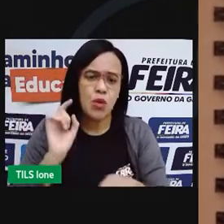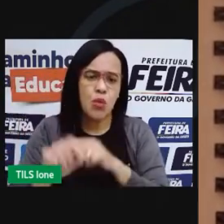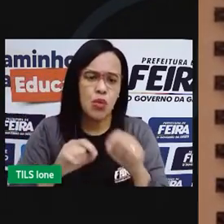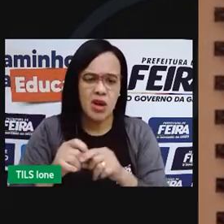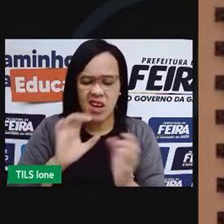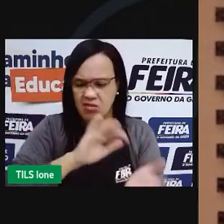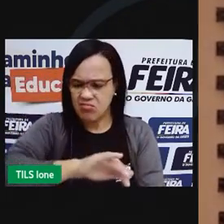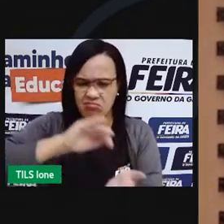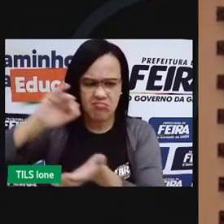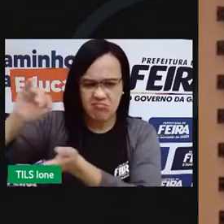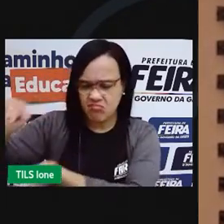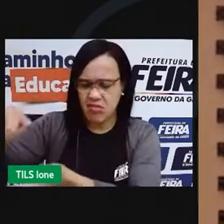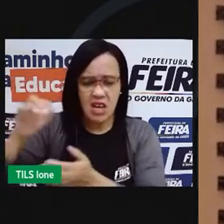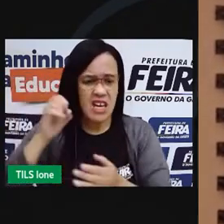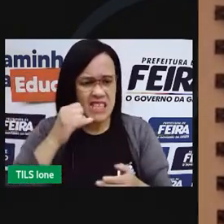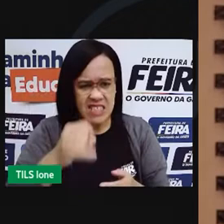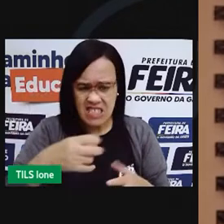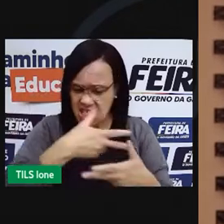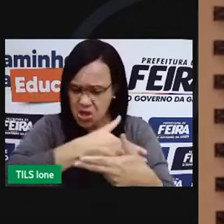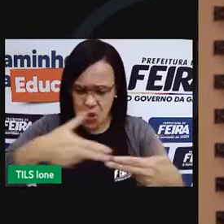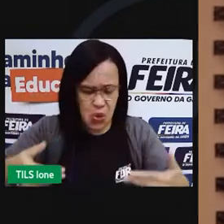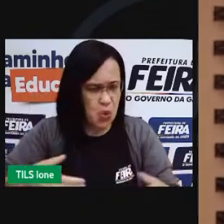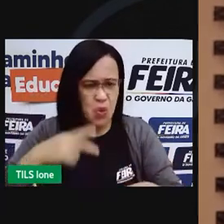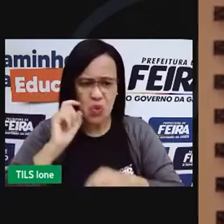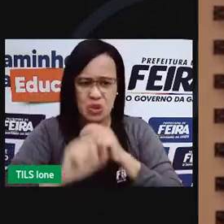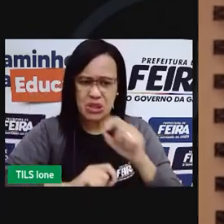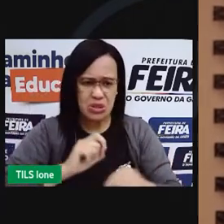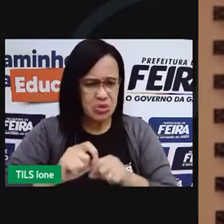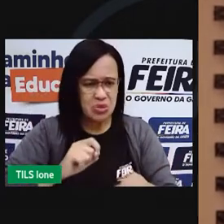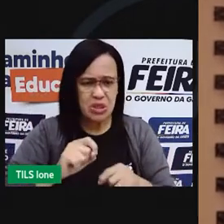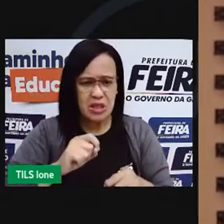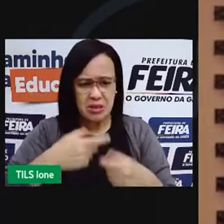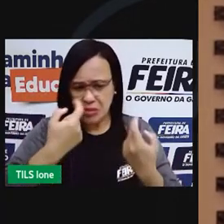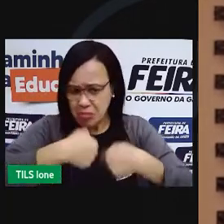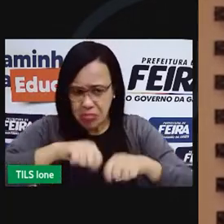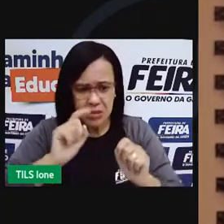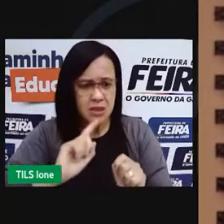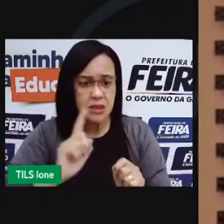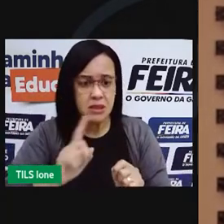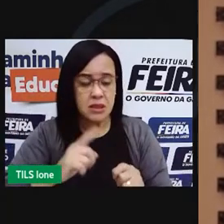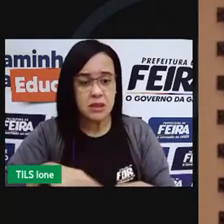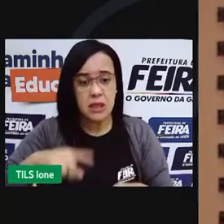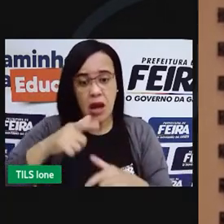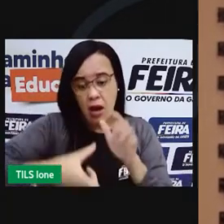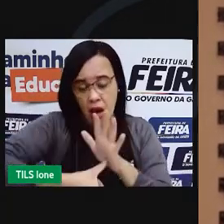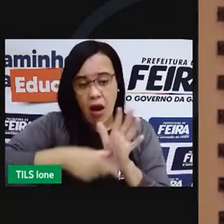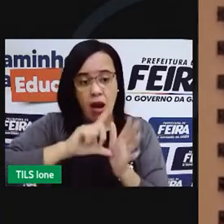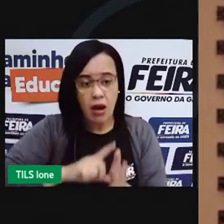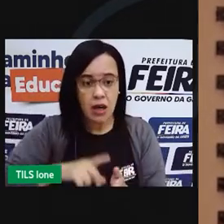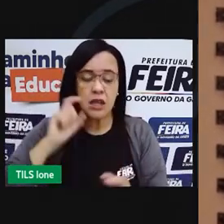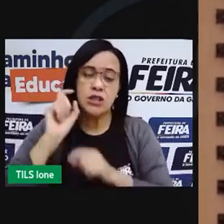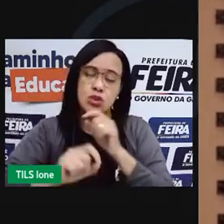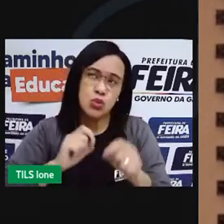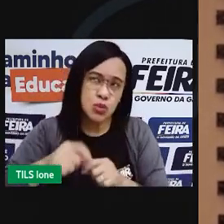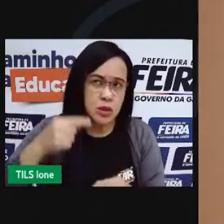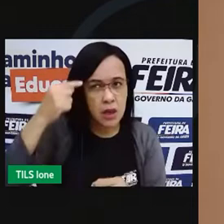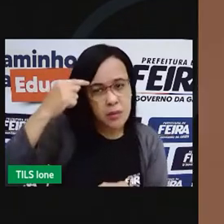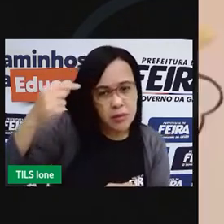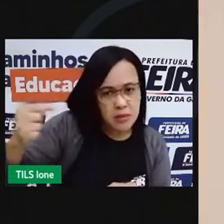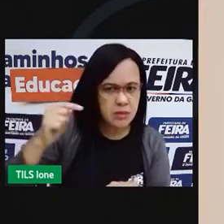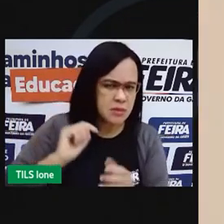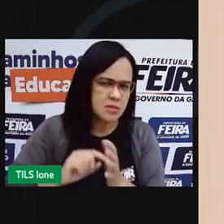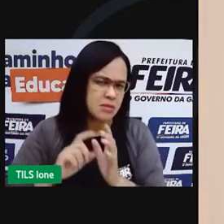que causam impactos sociais ou ambientais negativos. Antes de comprar um produto, devemos nos certificar de onde ele vem e como